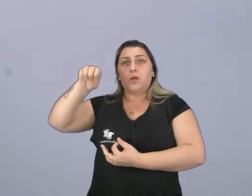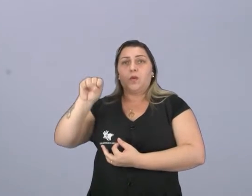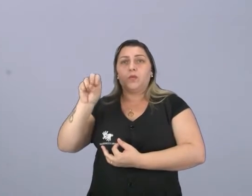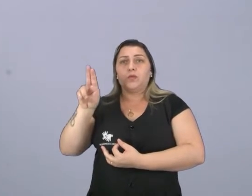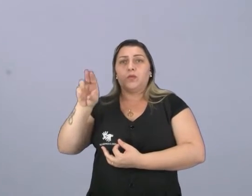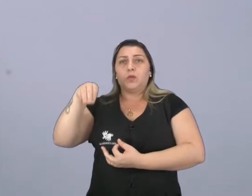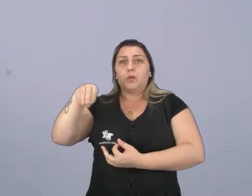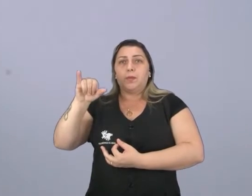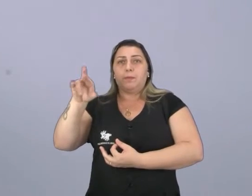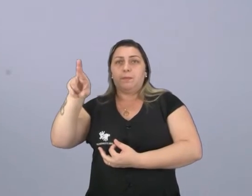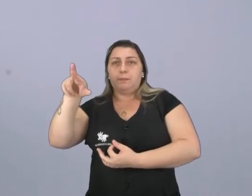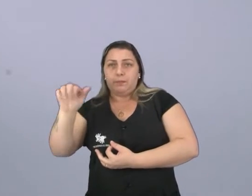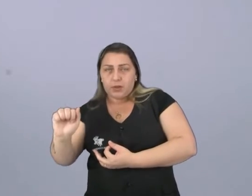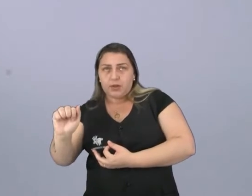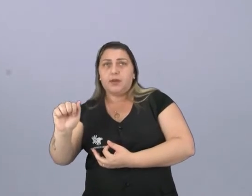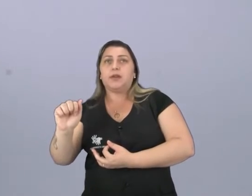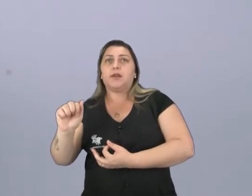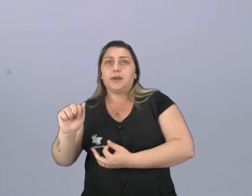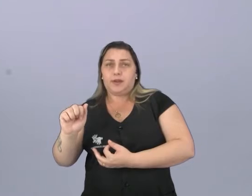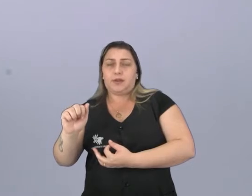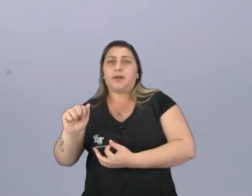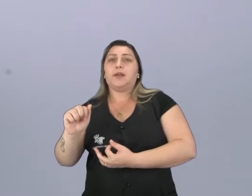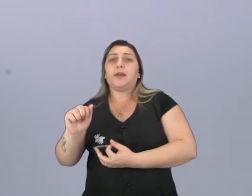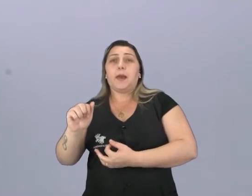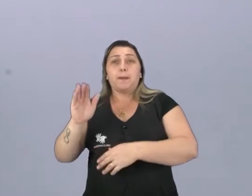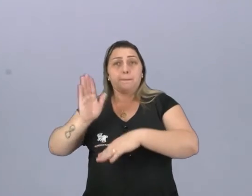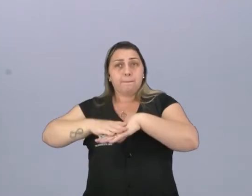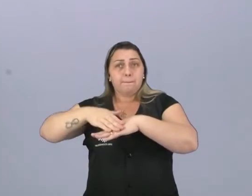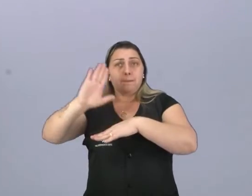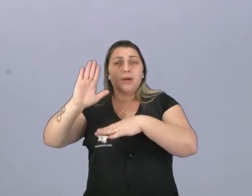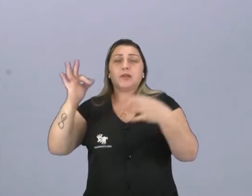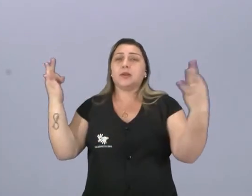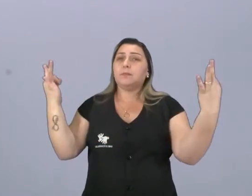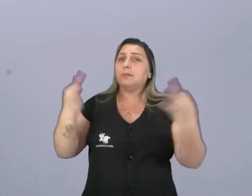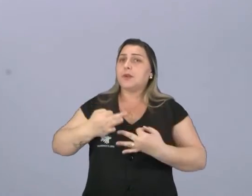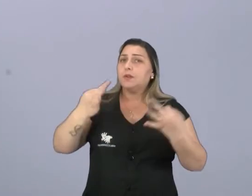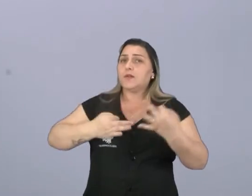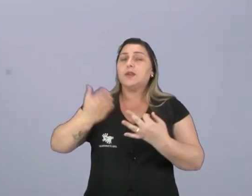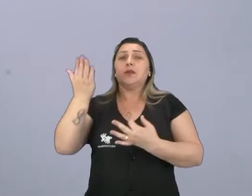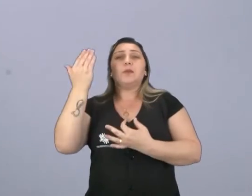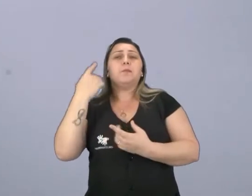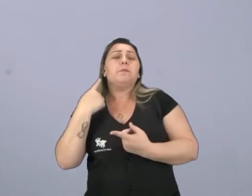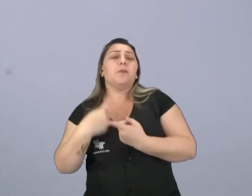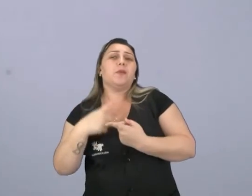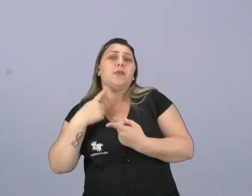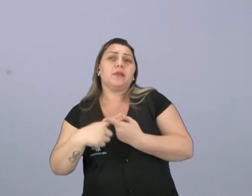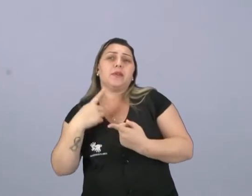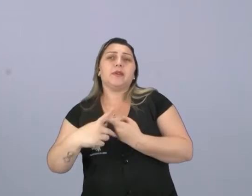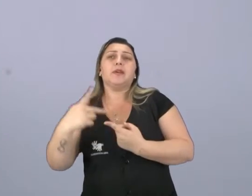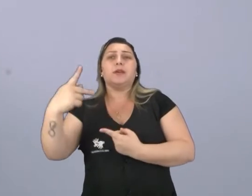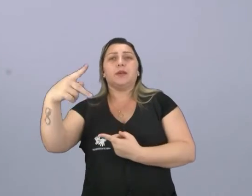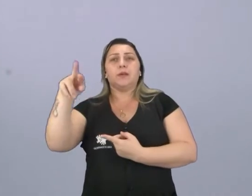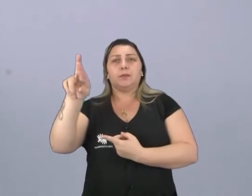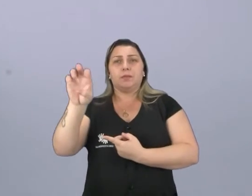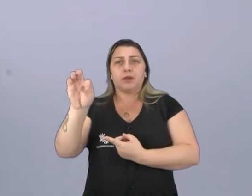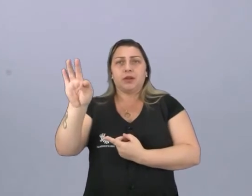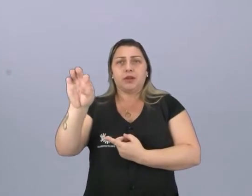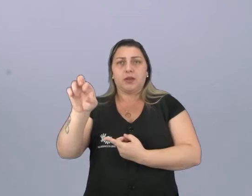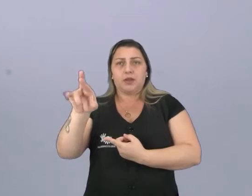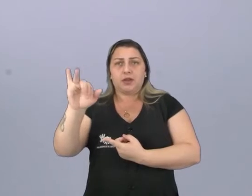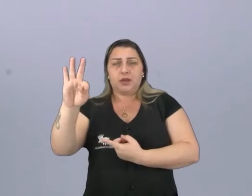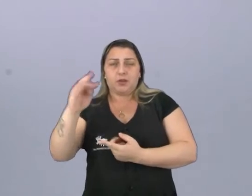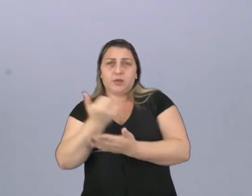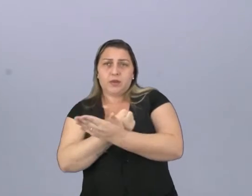consumira. Consumira é pretérito mais que perfeito, Porque o pretérito mais que perfeito é